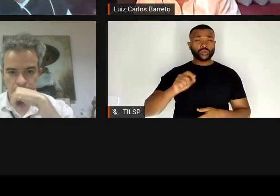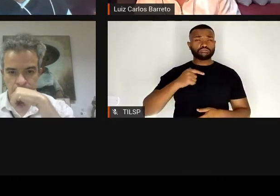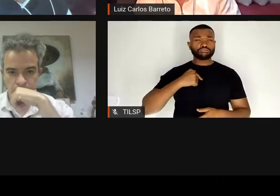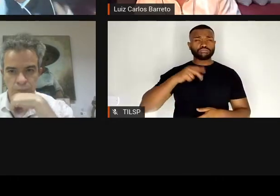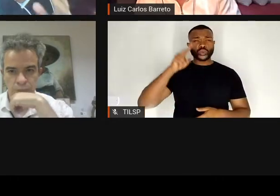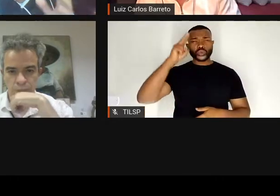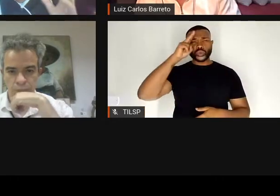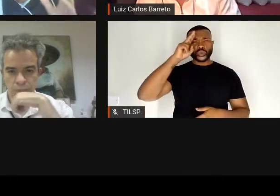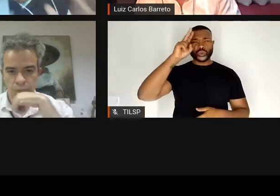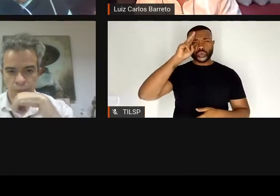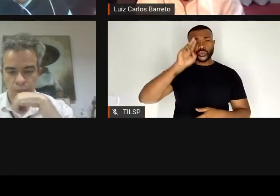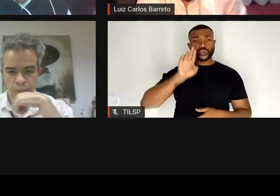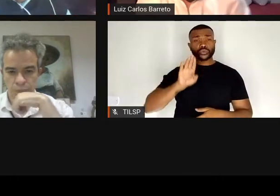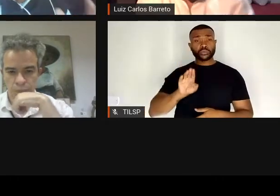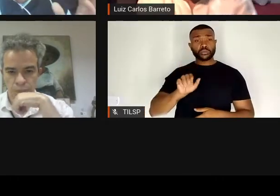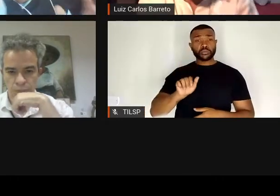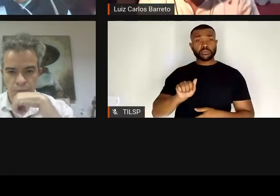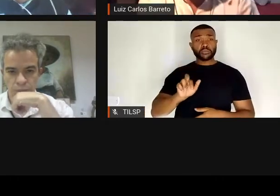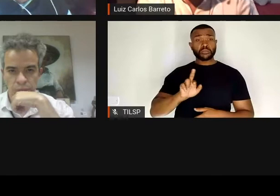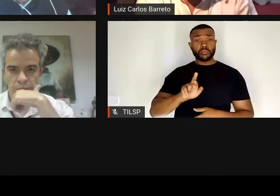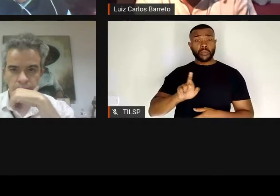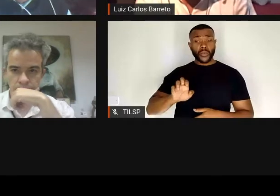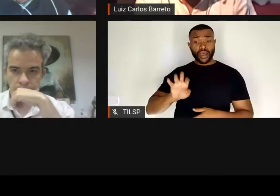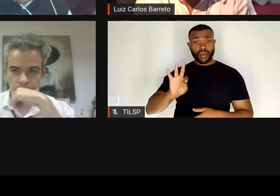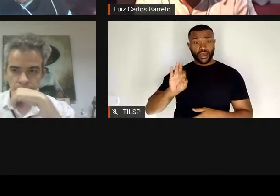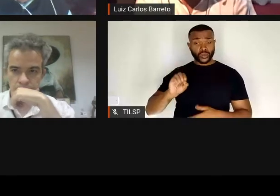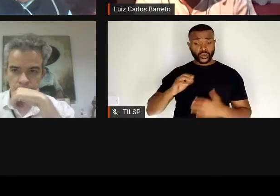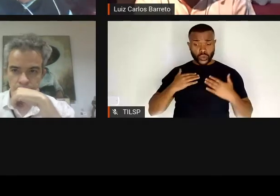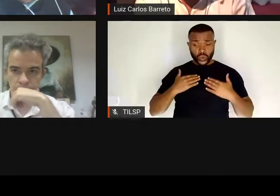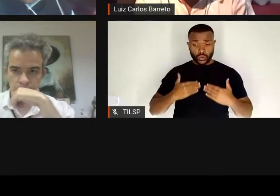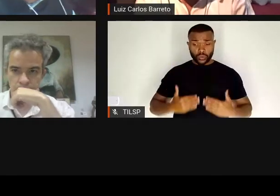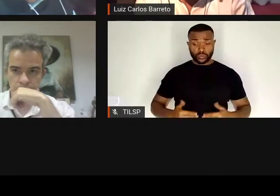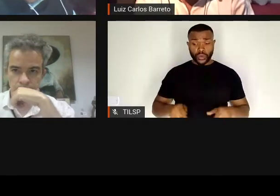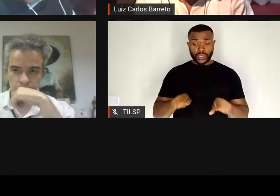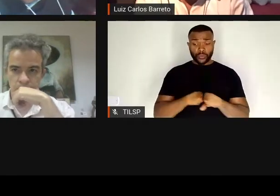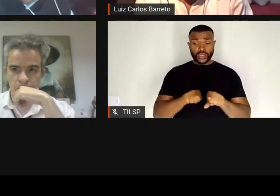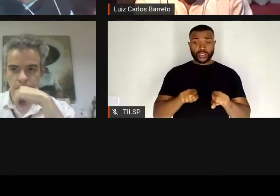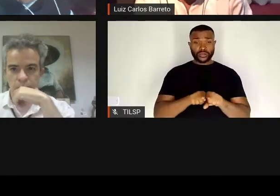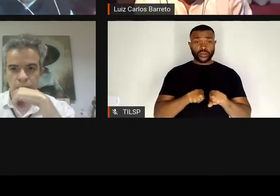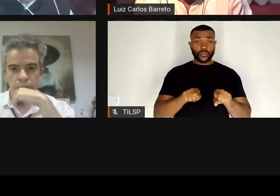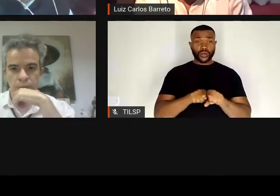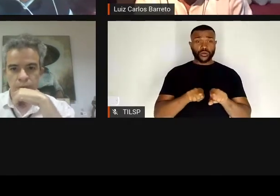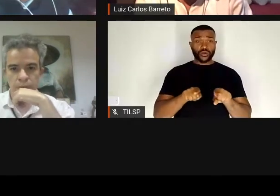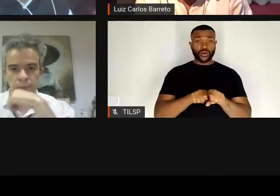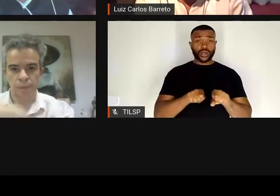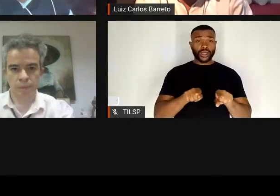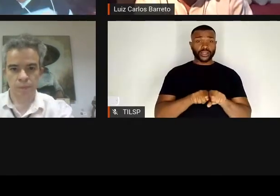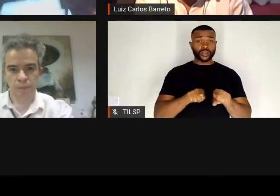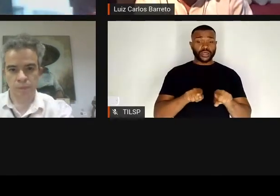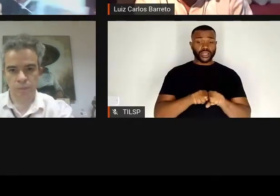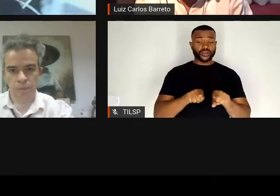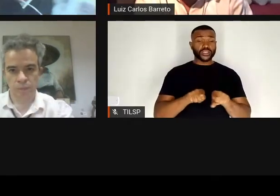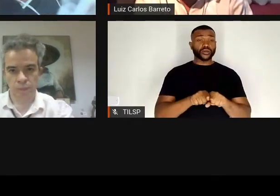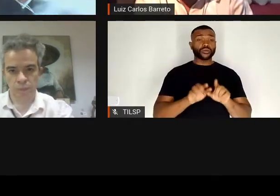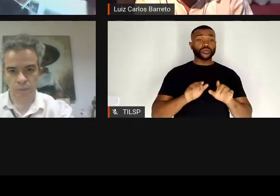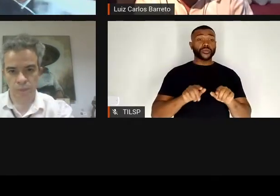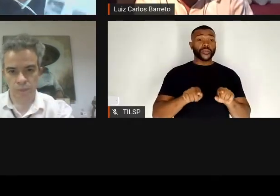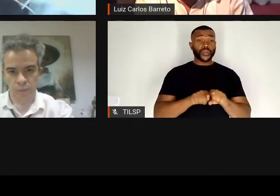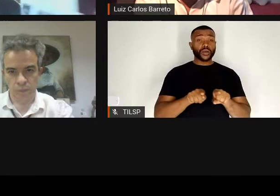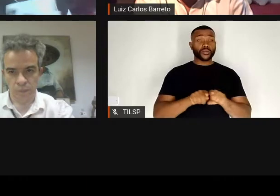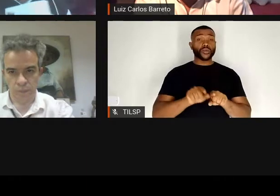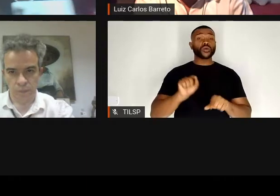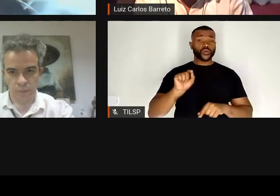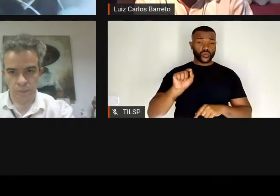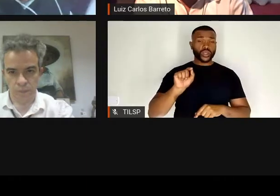Barretão lembra disso, quando o corpo dele estava saindo do Cruzeiro, lá na Rua do Livramento, nós,